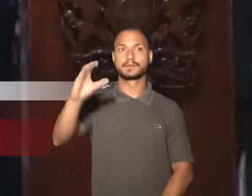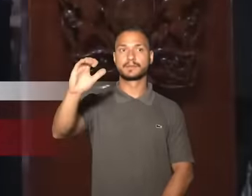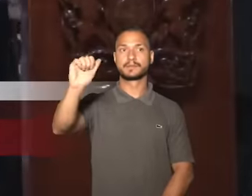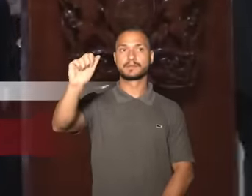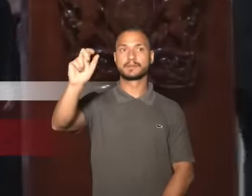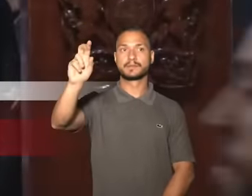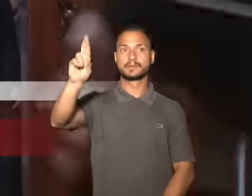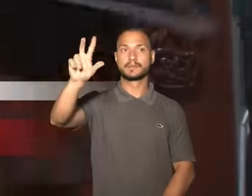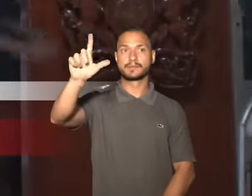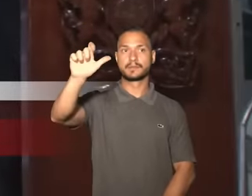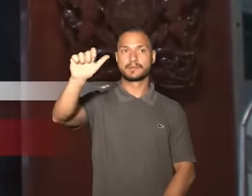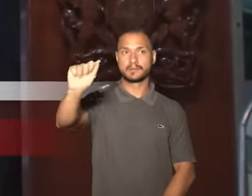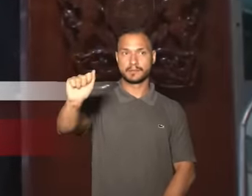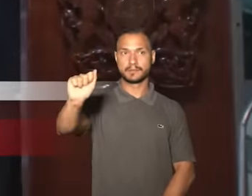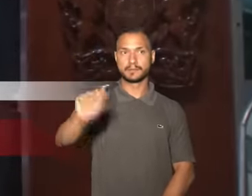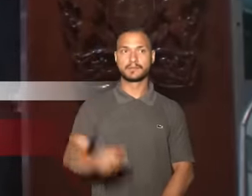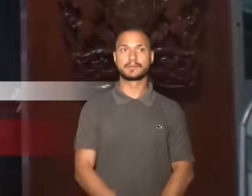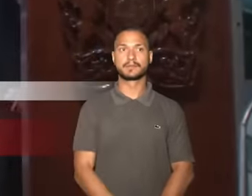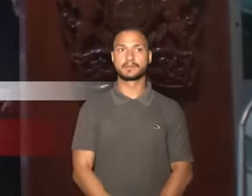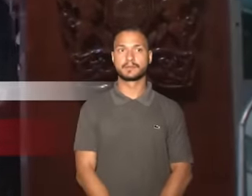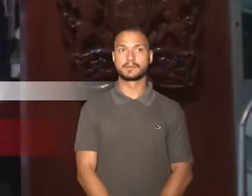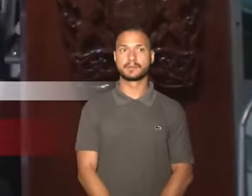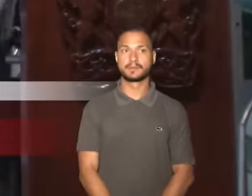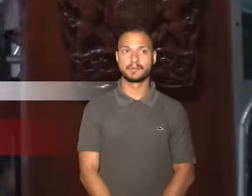Carla Eduarda Tomás.